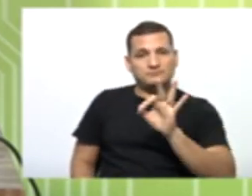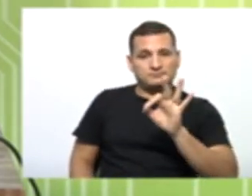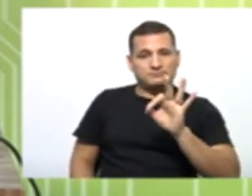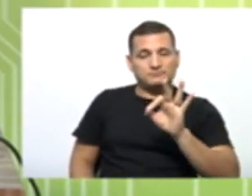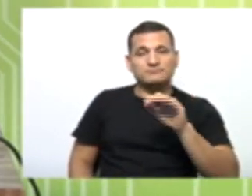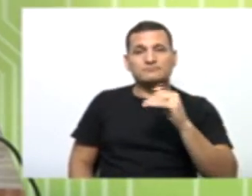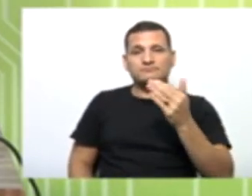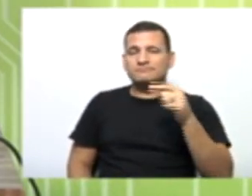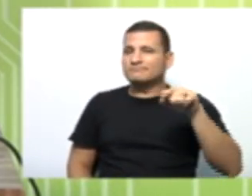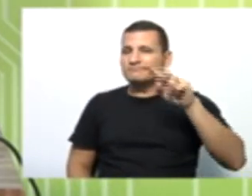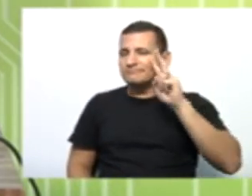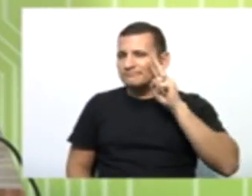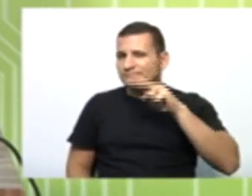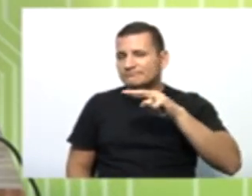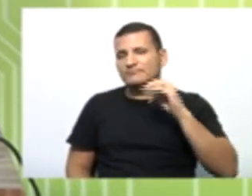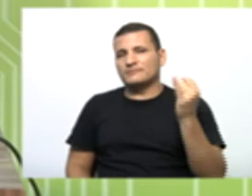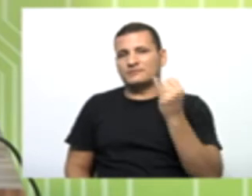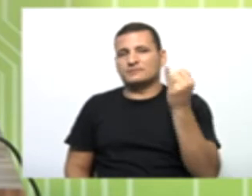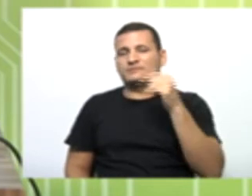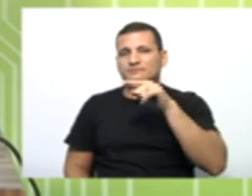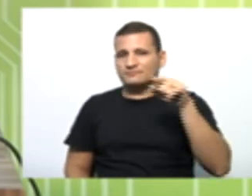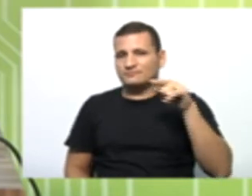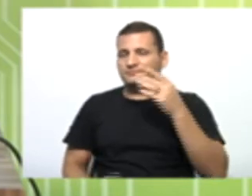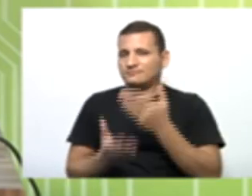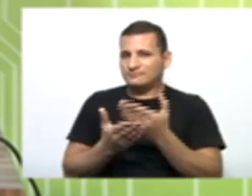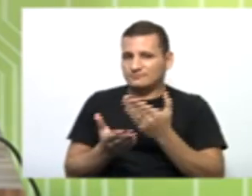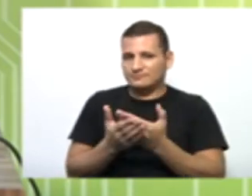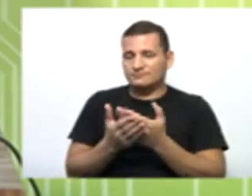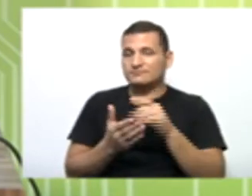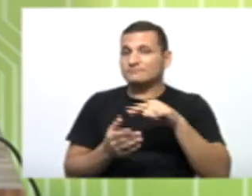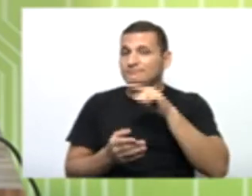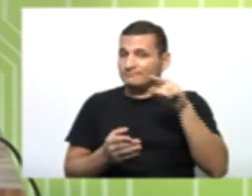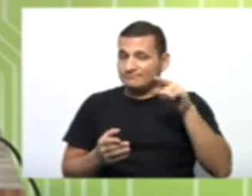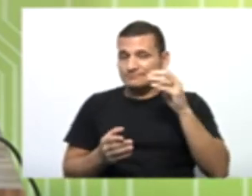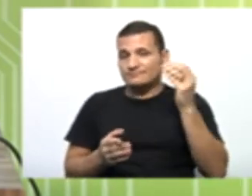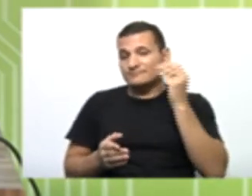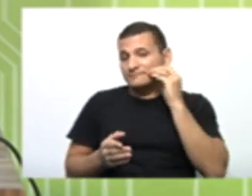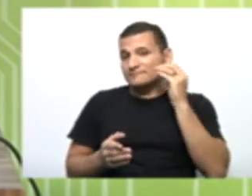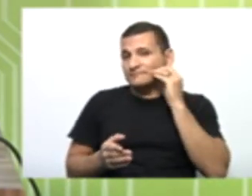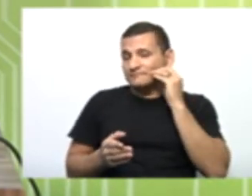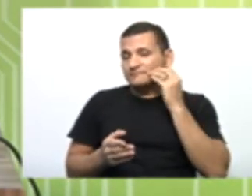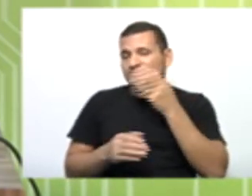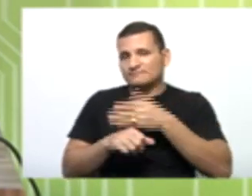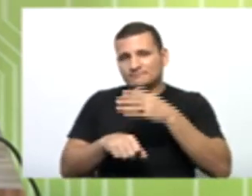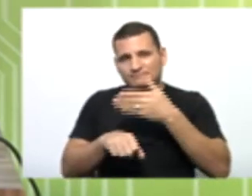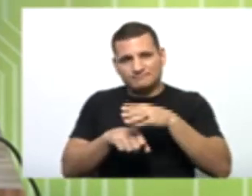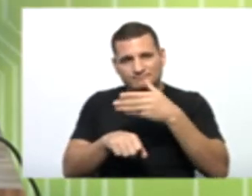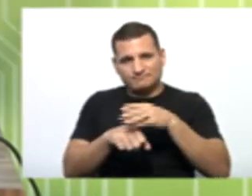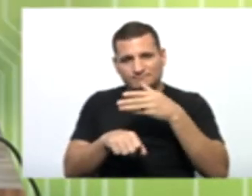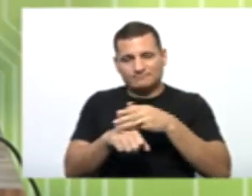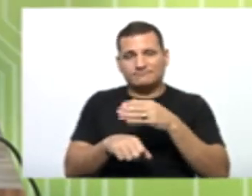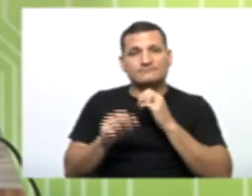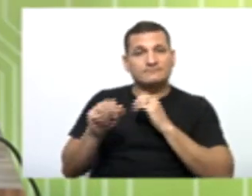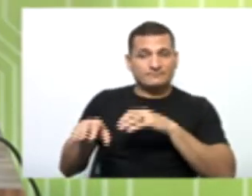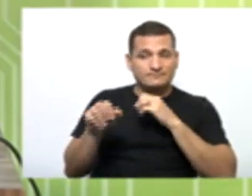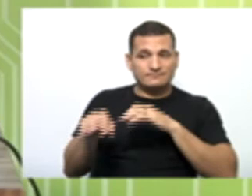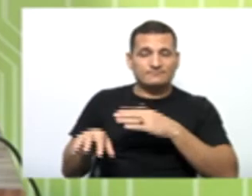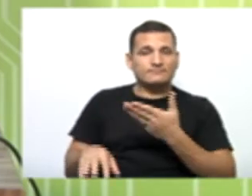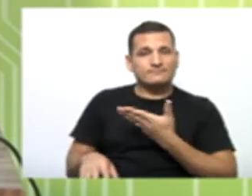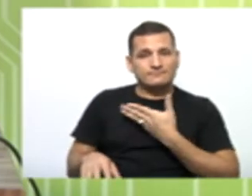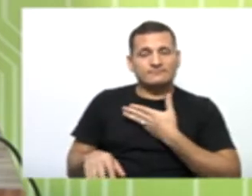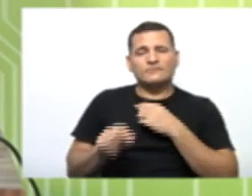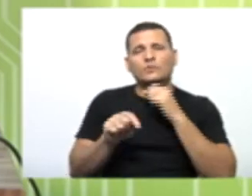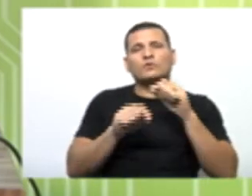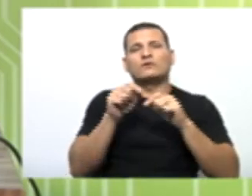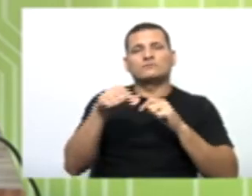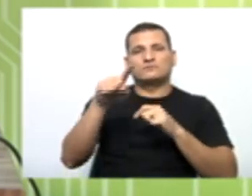a importância de vocês estudarem e de vocês tentarem, né, realizar esse exercício de ensinar ao colega aquilo que